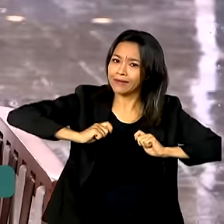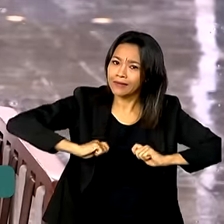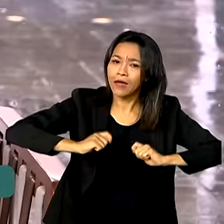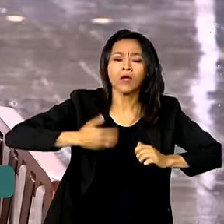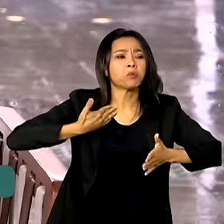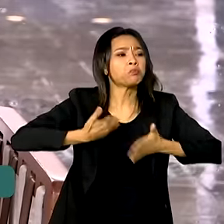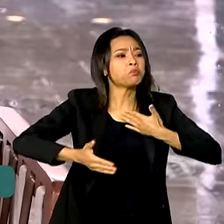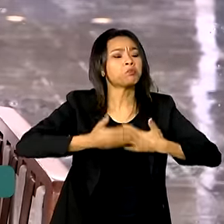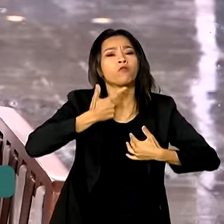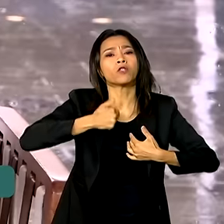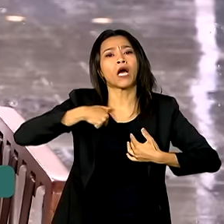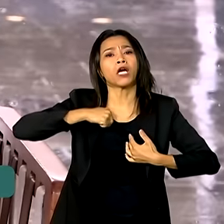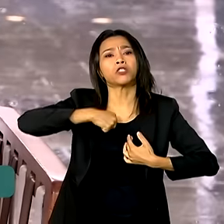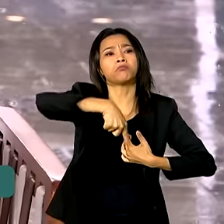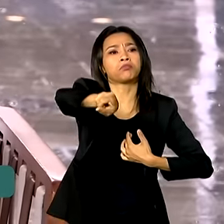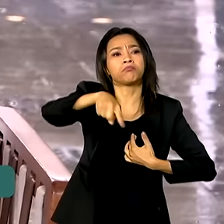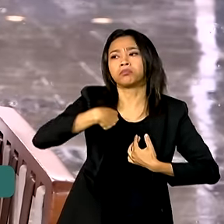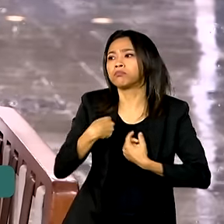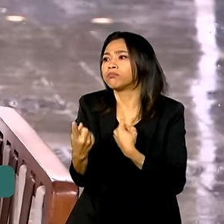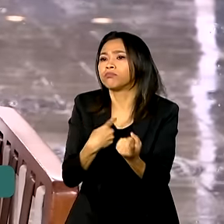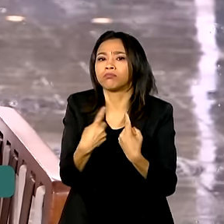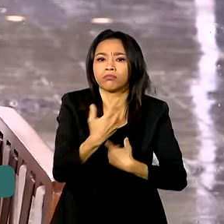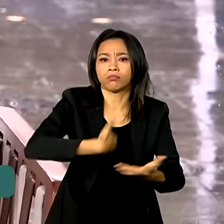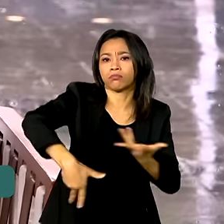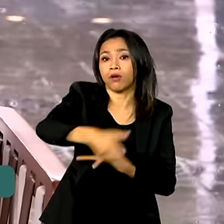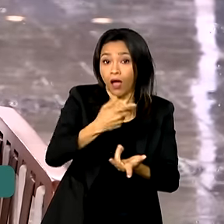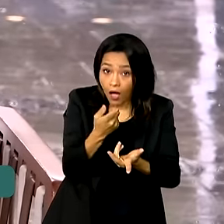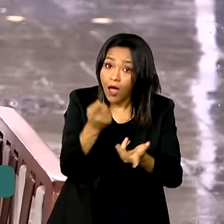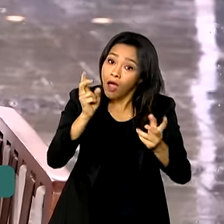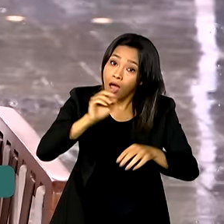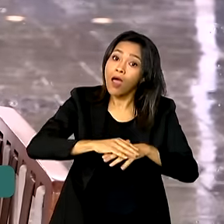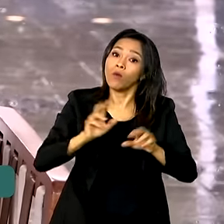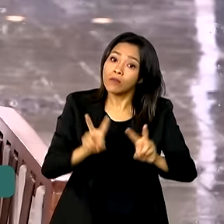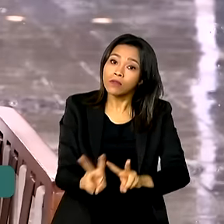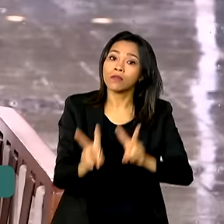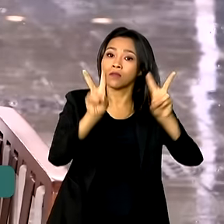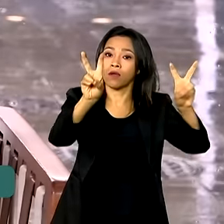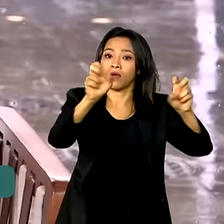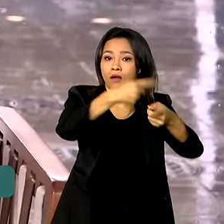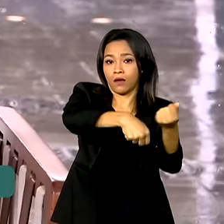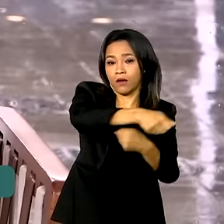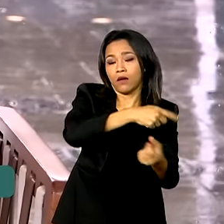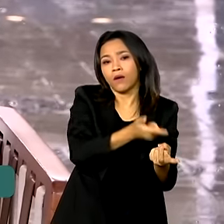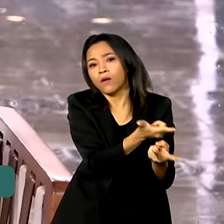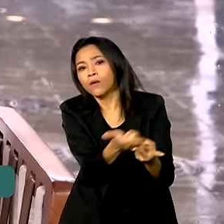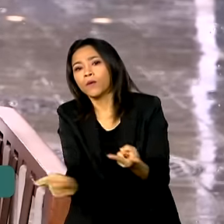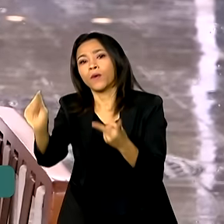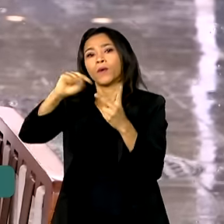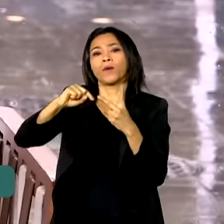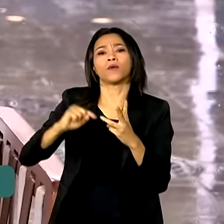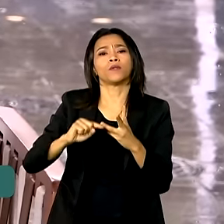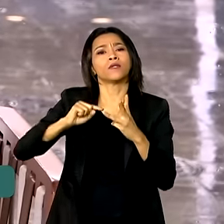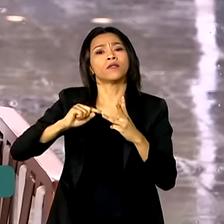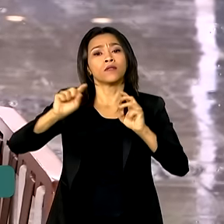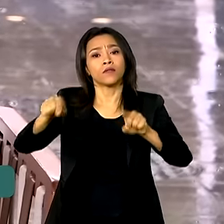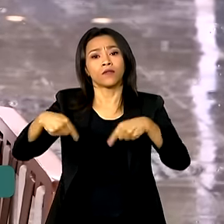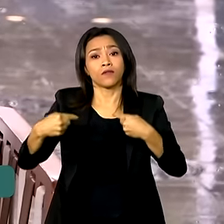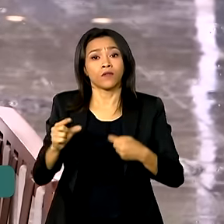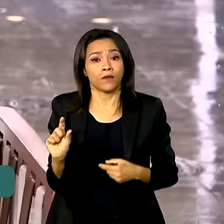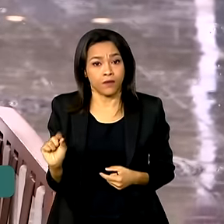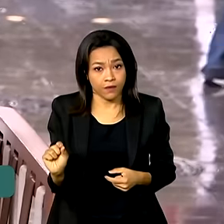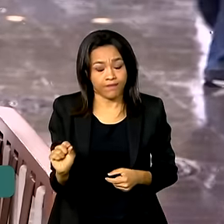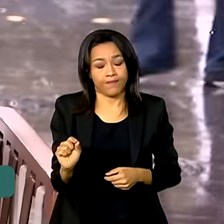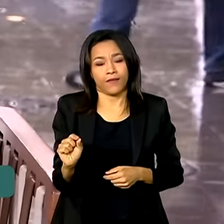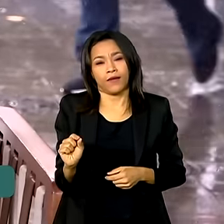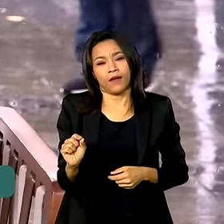autonomia econômica é um desafio que está colocado. E junto com isso, nós temos outro desafio, que é o desafio